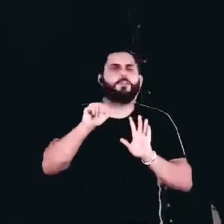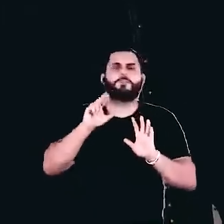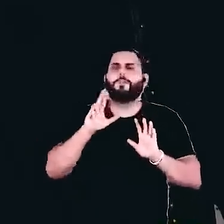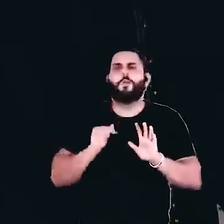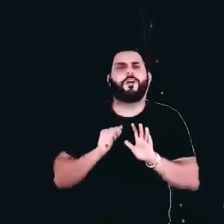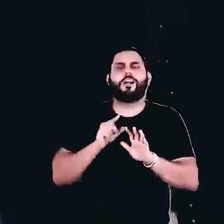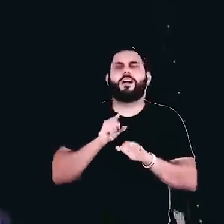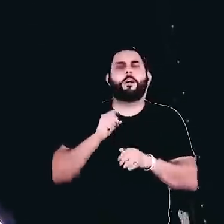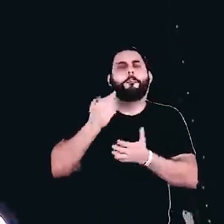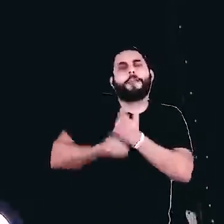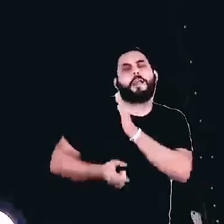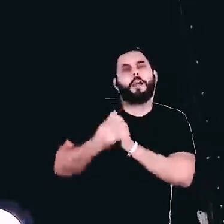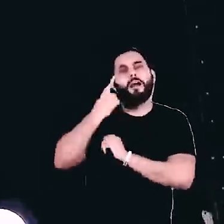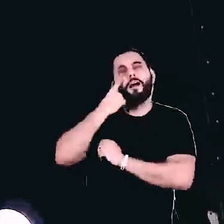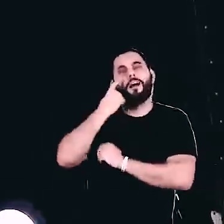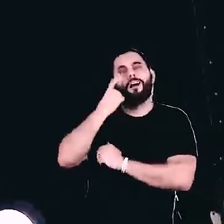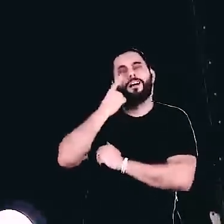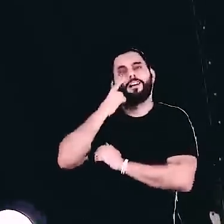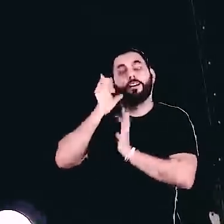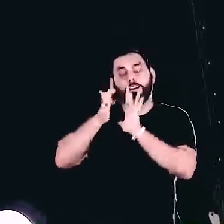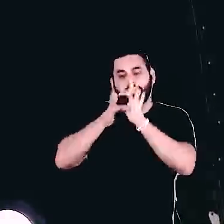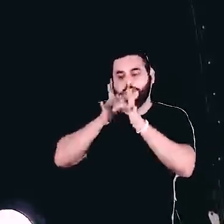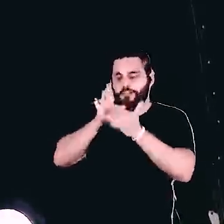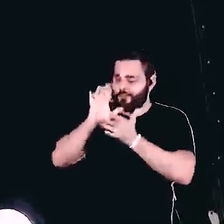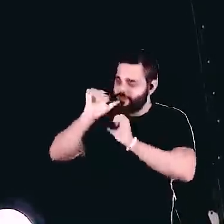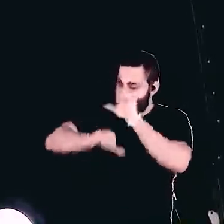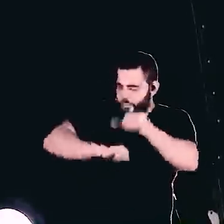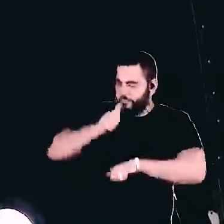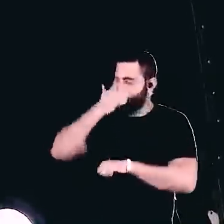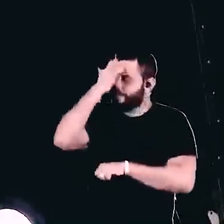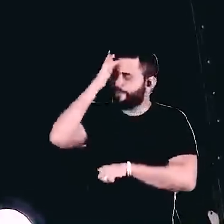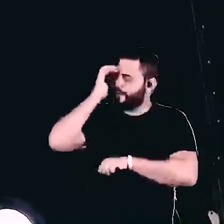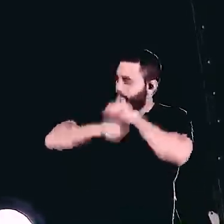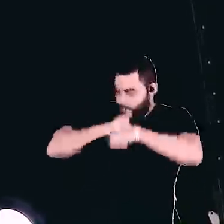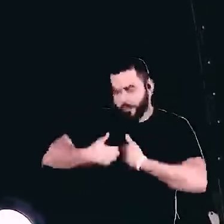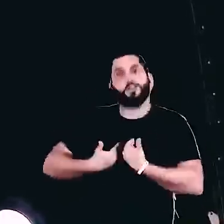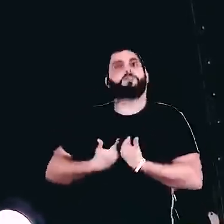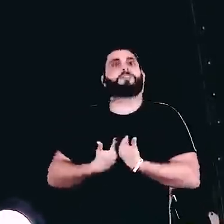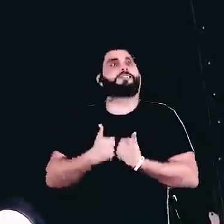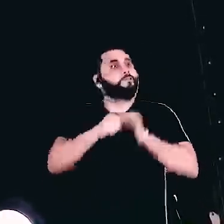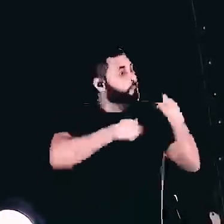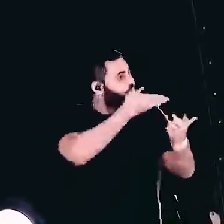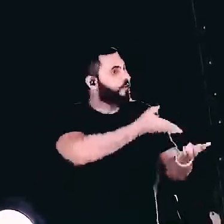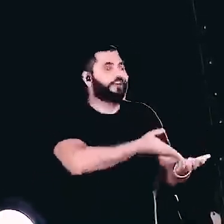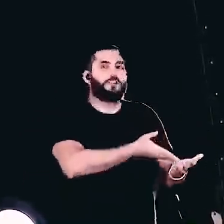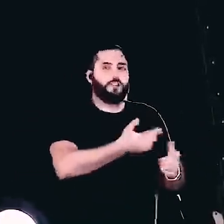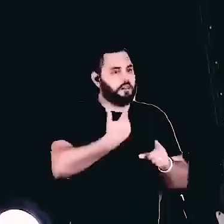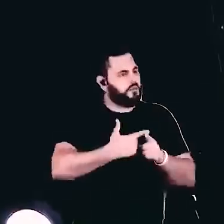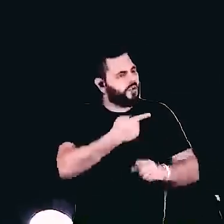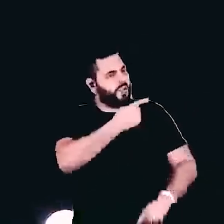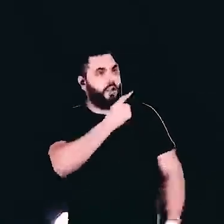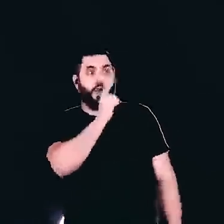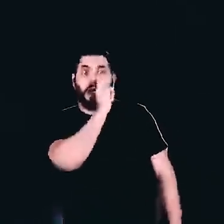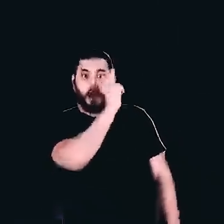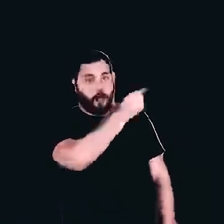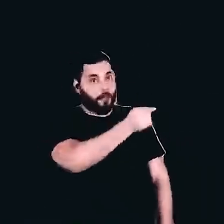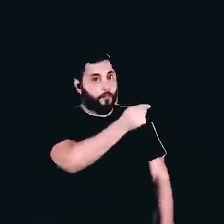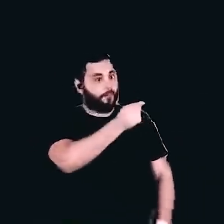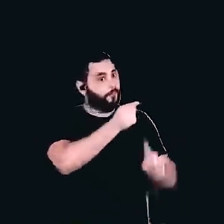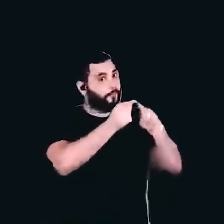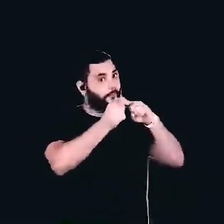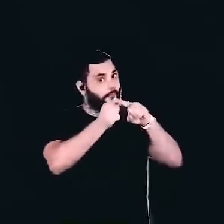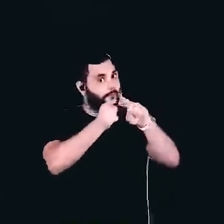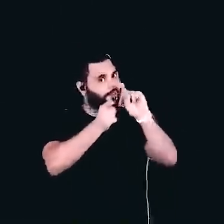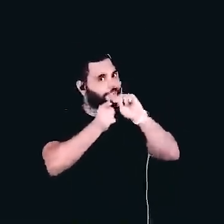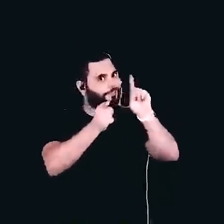deve perder de vista que Jesus transforma as pessoas. Então nunca fica assim, ah, porque fulano não aponta o dedo, amiga. Não